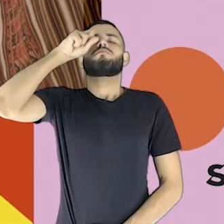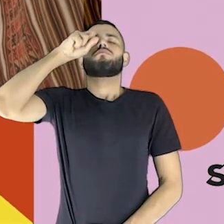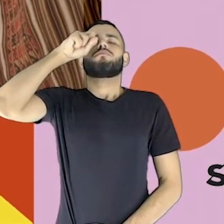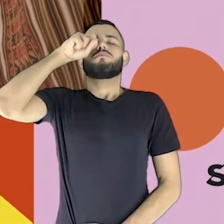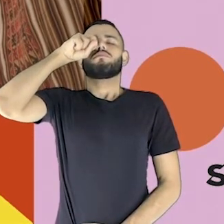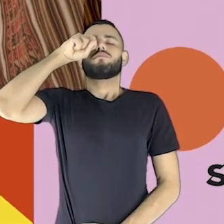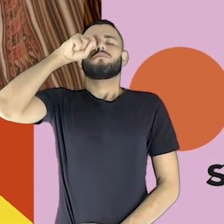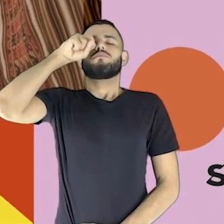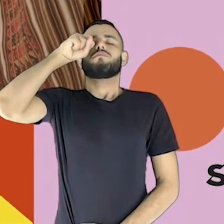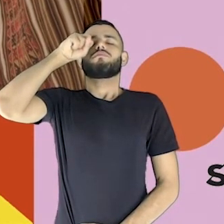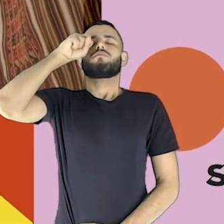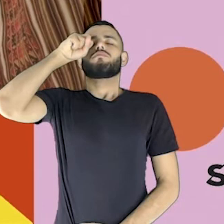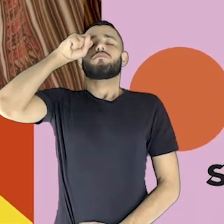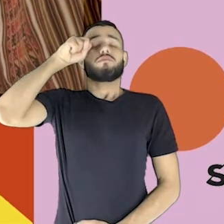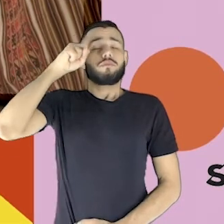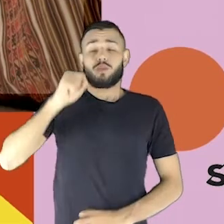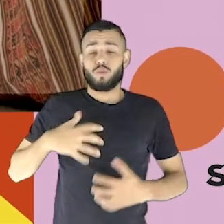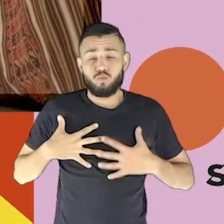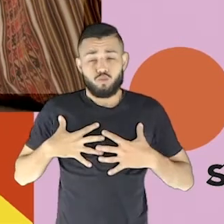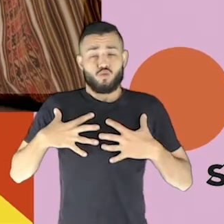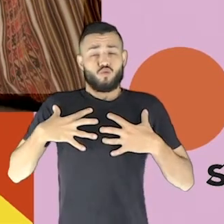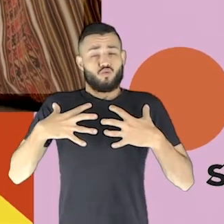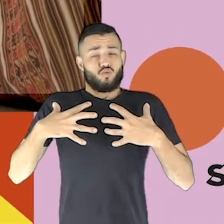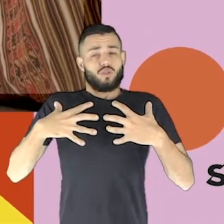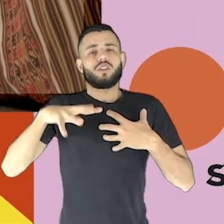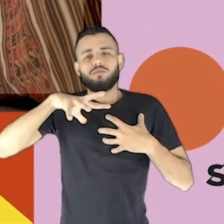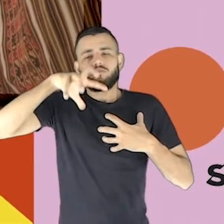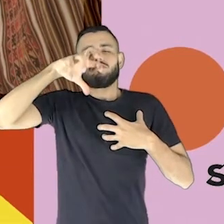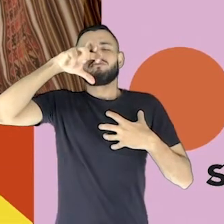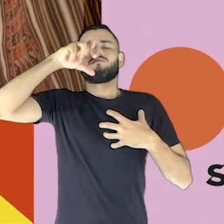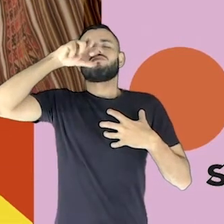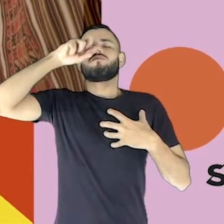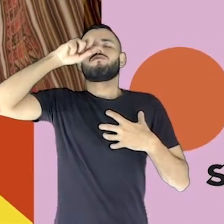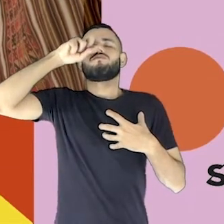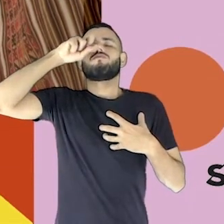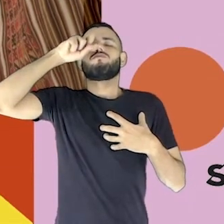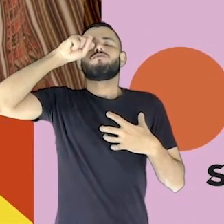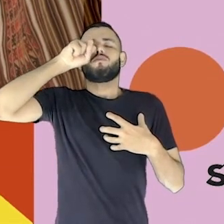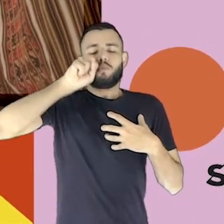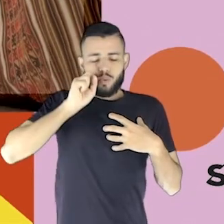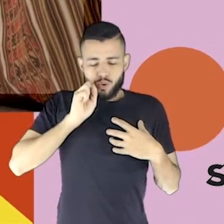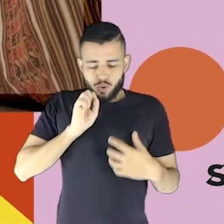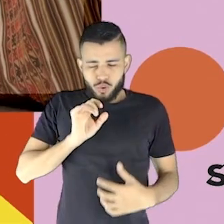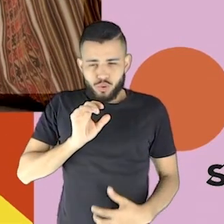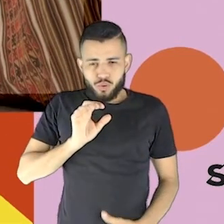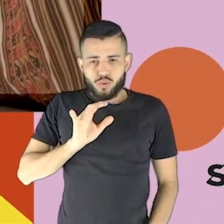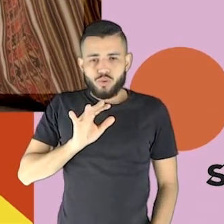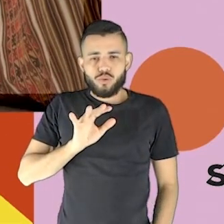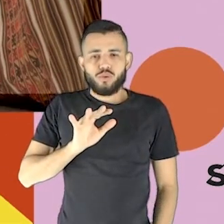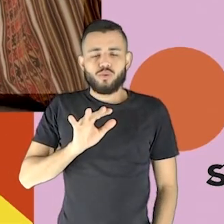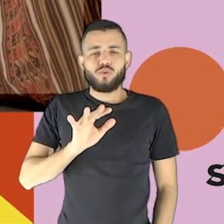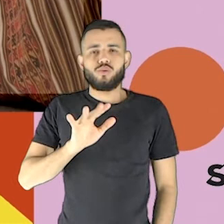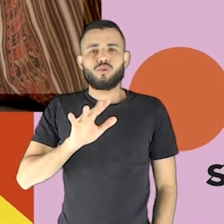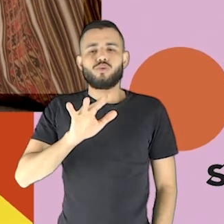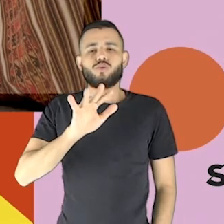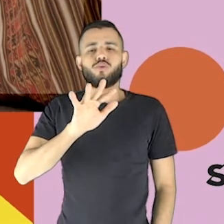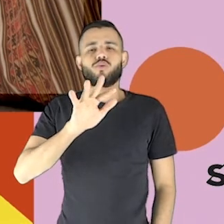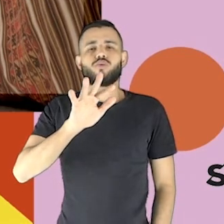Expande o teu pulmão ao máximo, te desligando da respiração curta e acelerada do dia a dia. E solta todo o